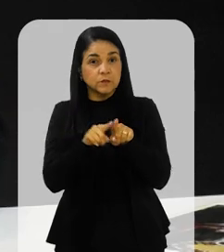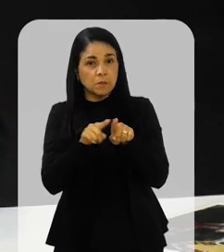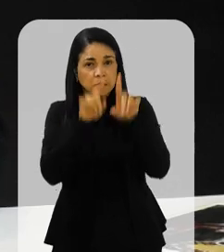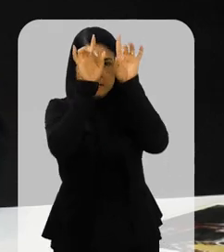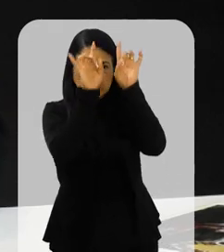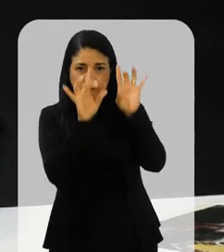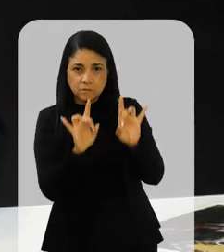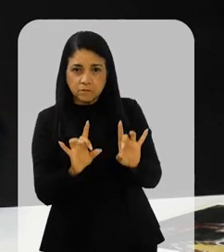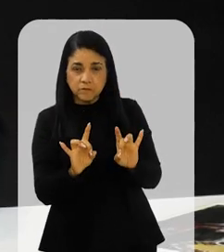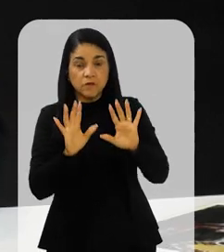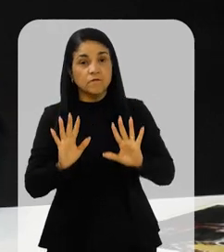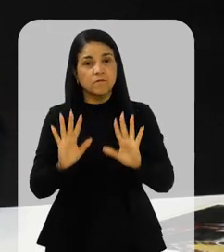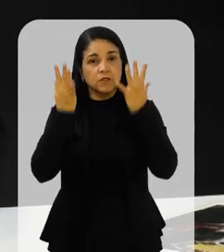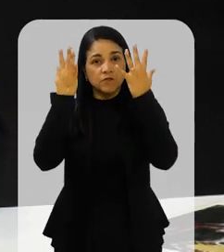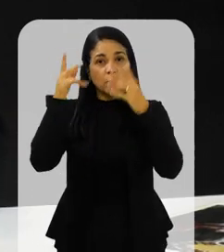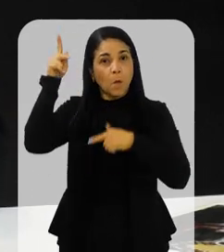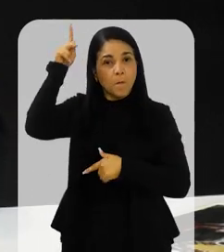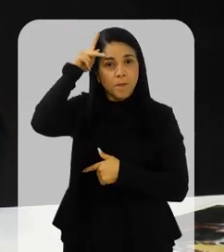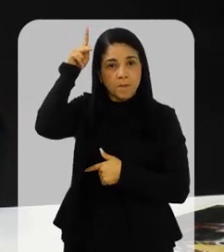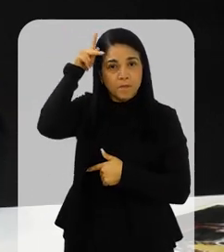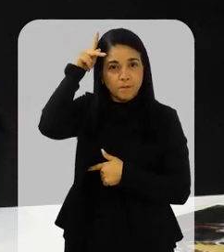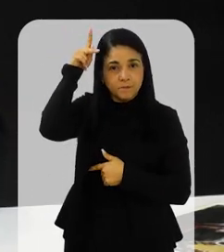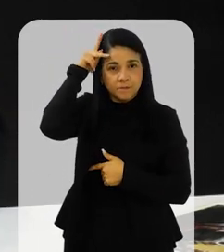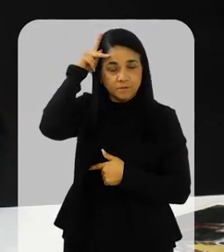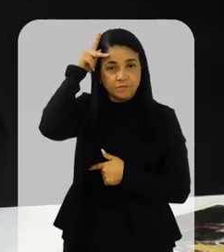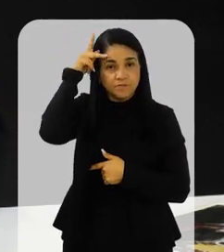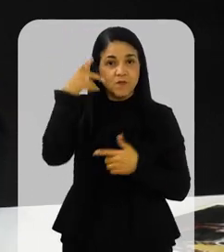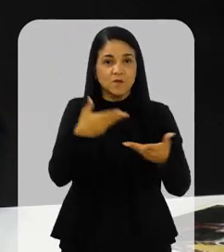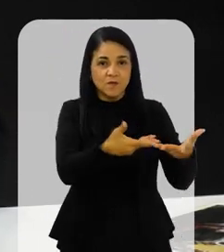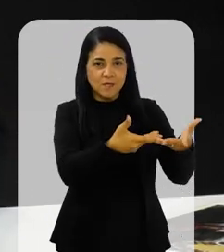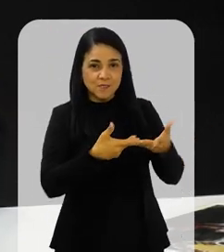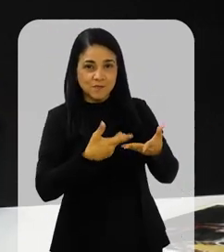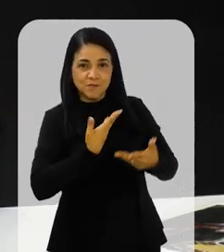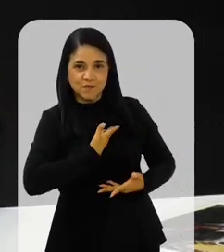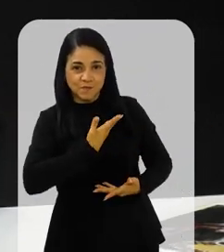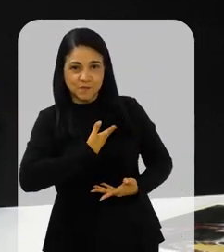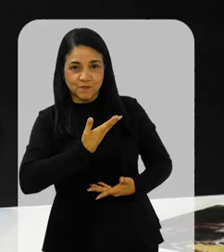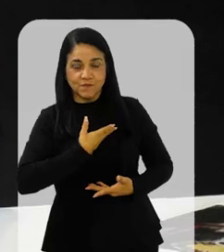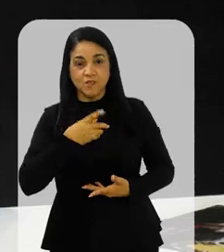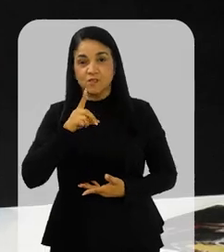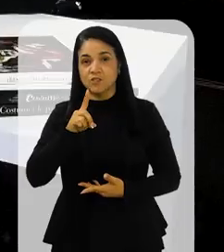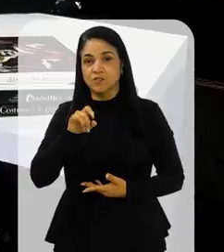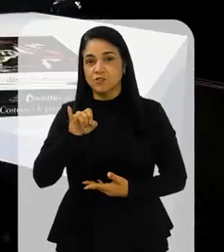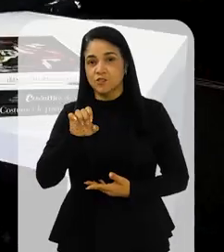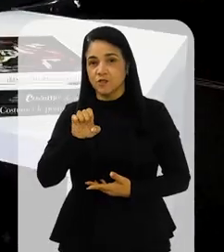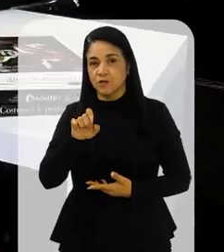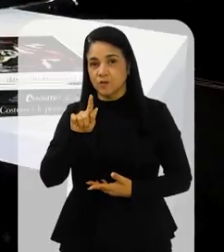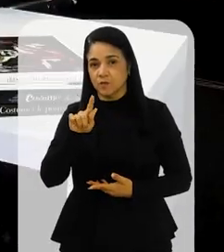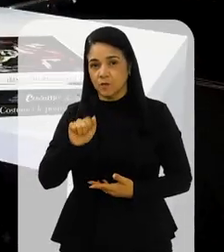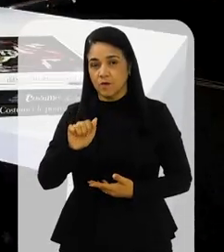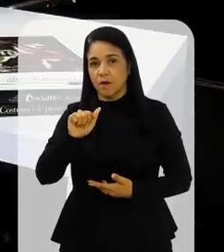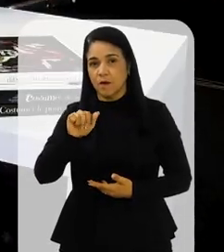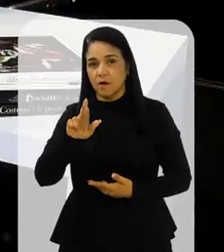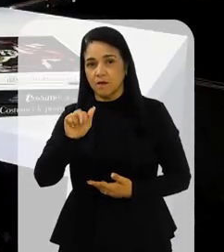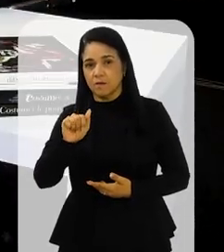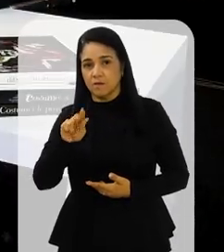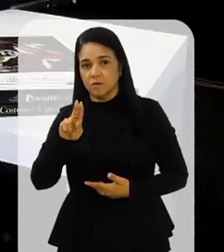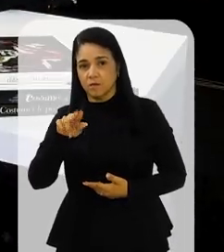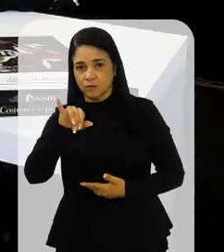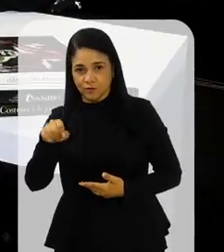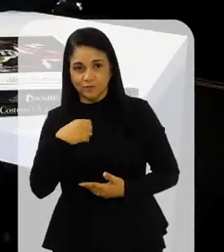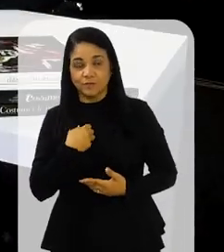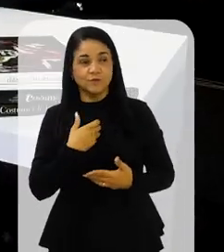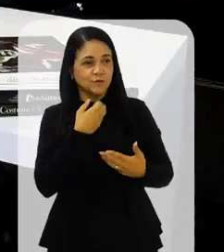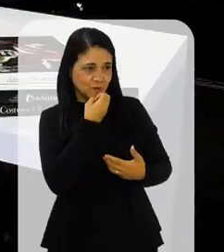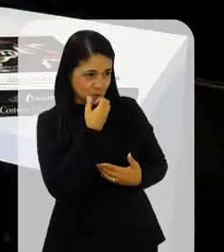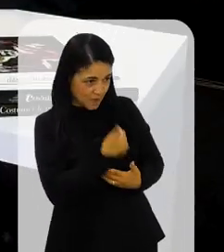especialista no Festival de Parintins. Eu recebo hoje o meu amigo Diego Araújo. Bom, Diego, Mauro. tudo bem?